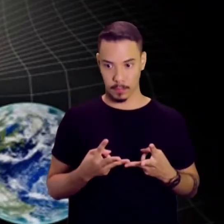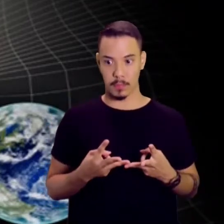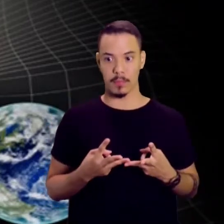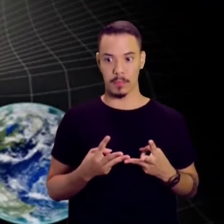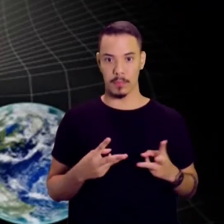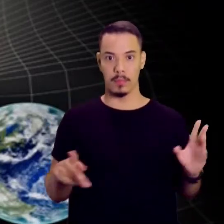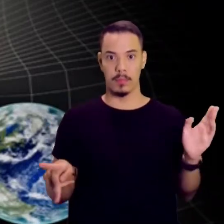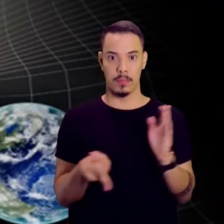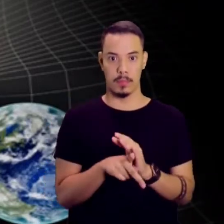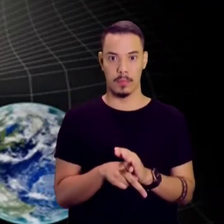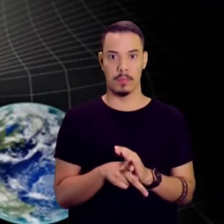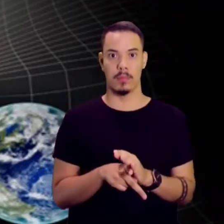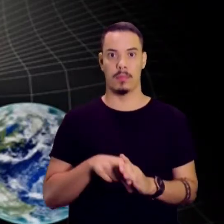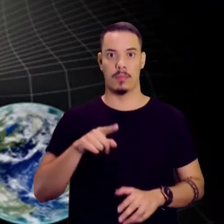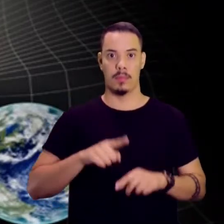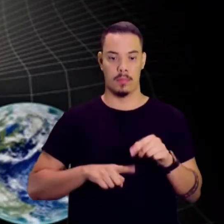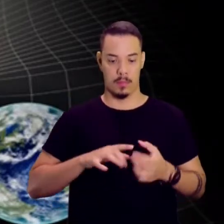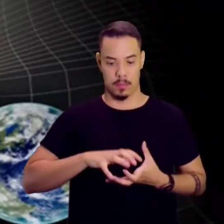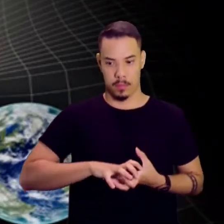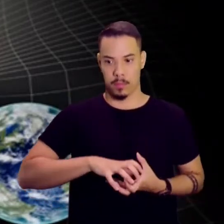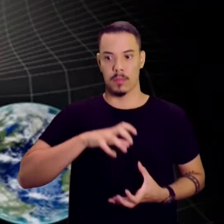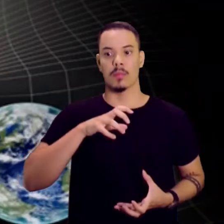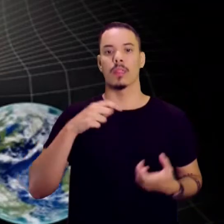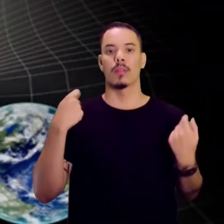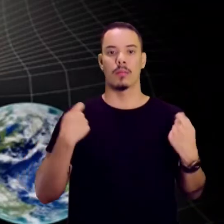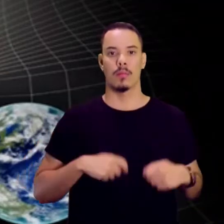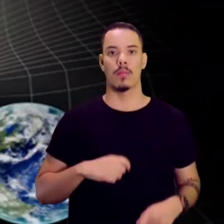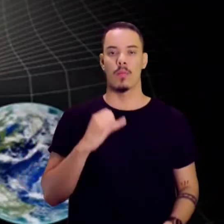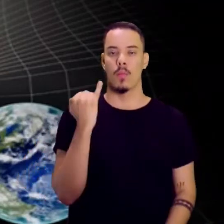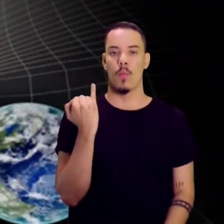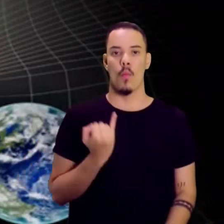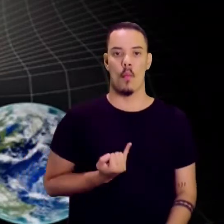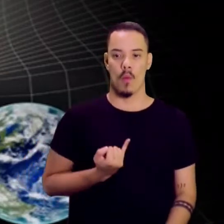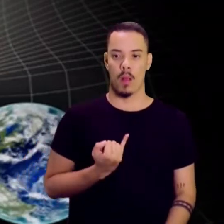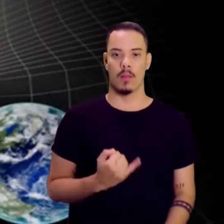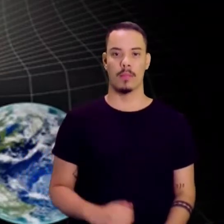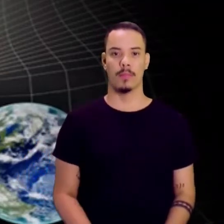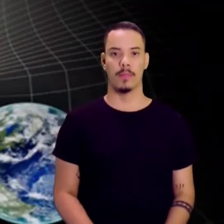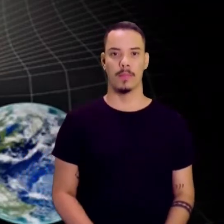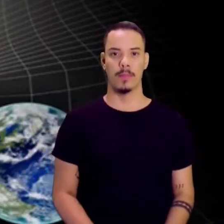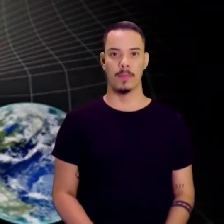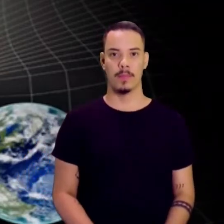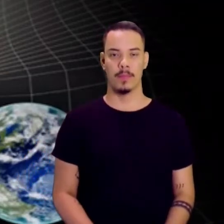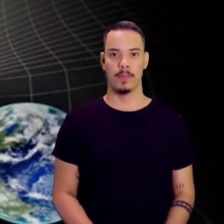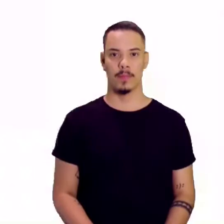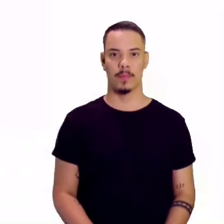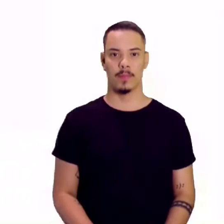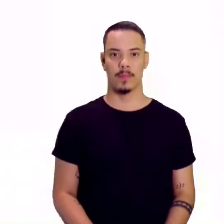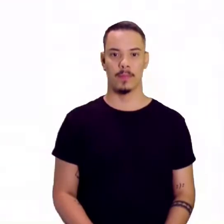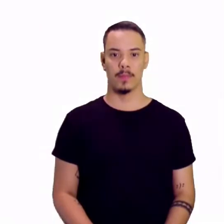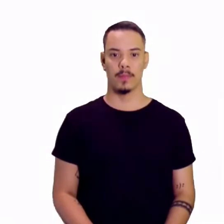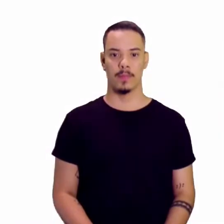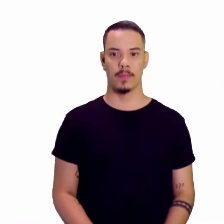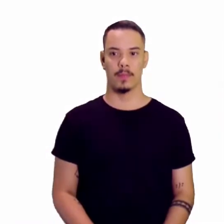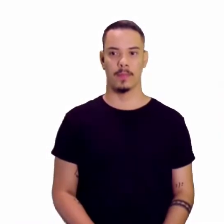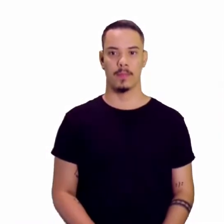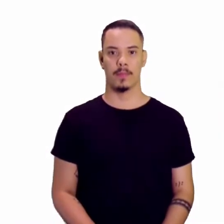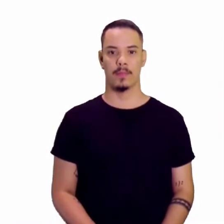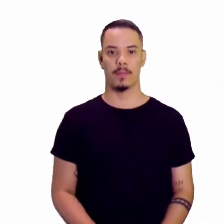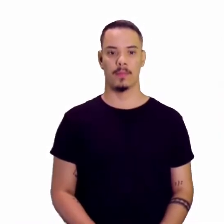a massa do corpo, aí ele ia ter que fazer dieta, né? Então, voltando lá, ok?